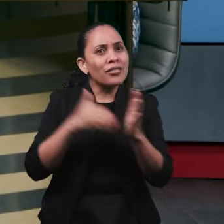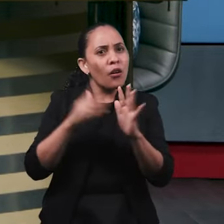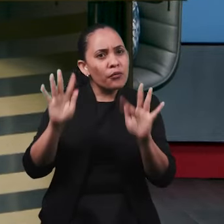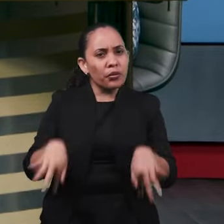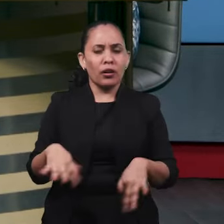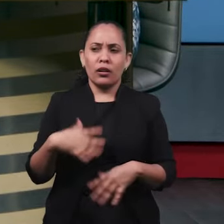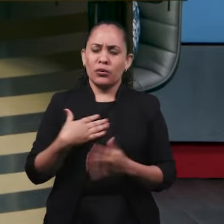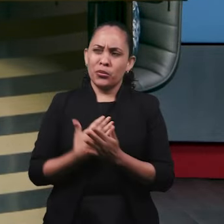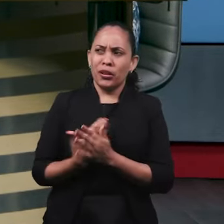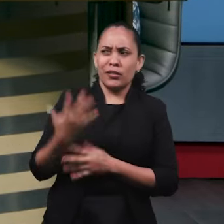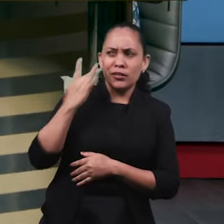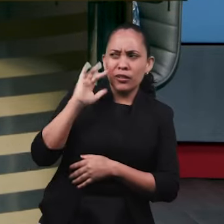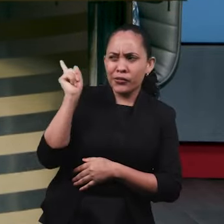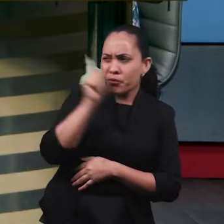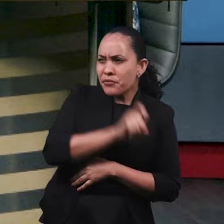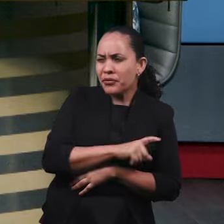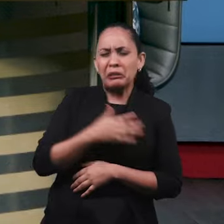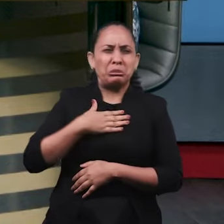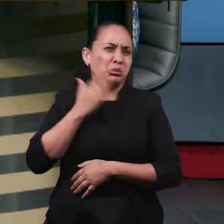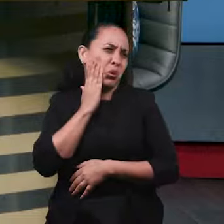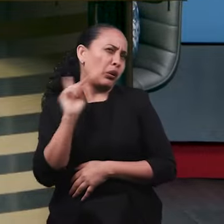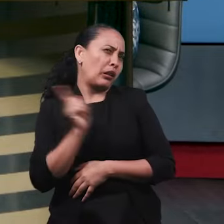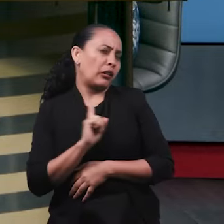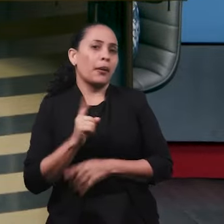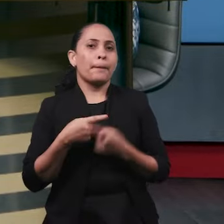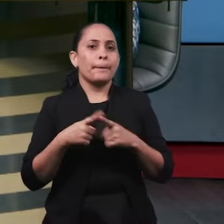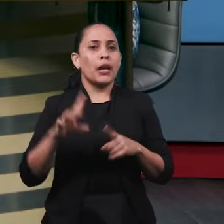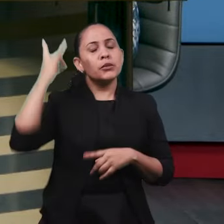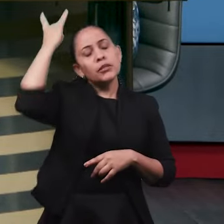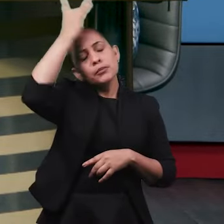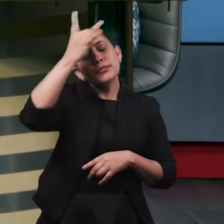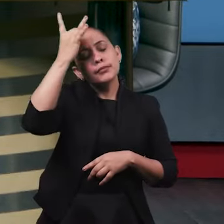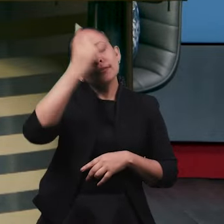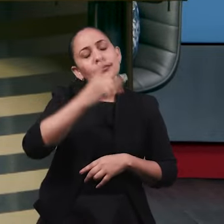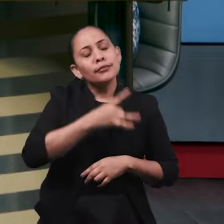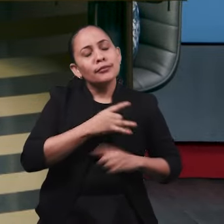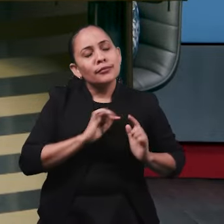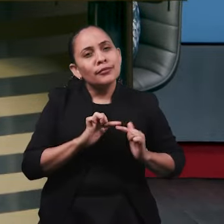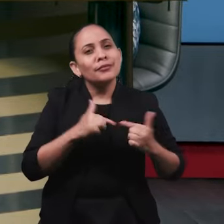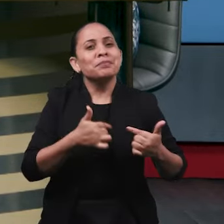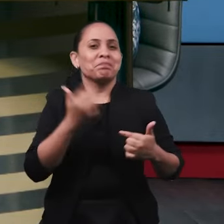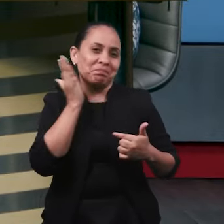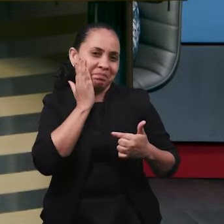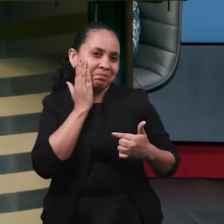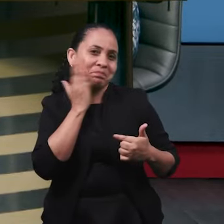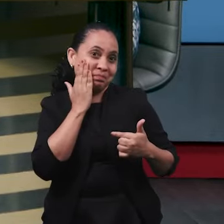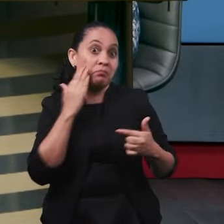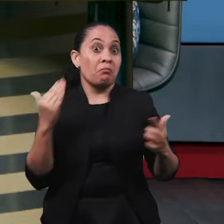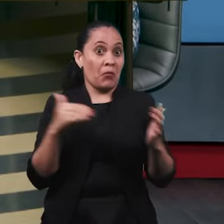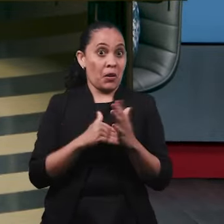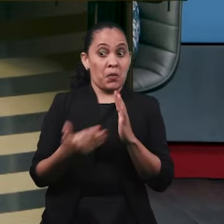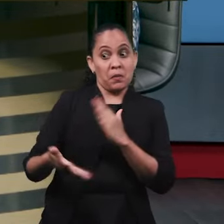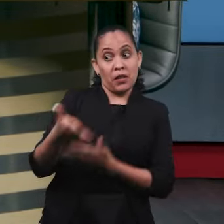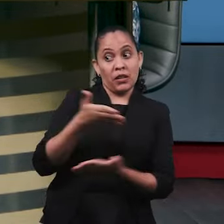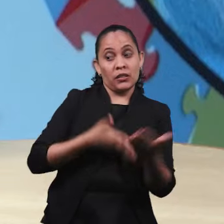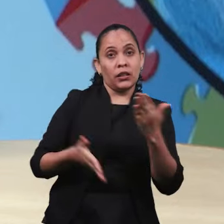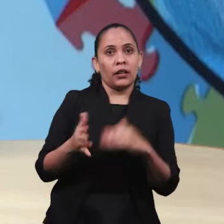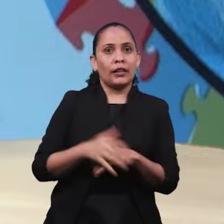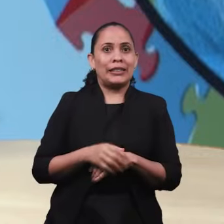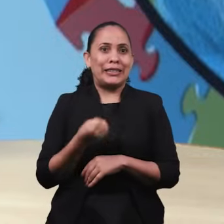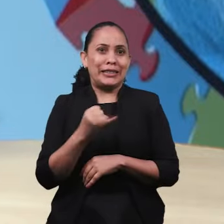Mesmo que no começo ela esteja achando que é difícil, não está entendendo, mas o Espírito do Senhor vai fazer ela entender. Até mesmo se a pessoa